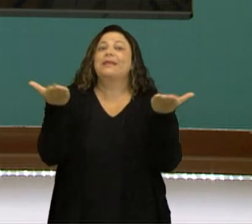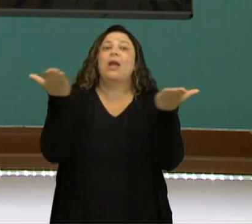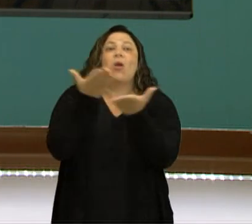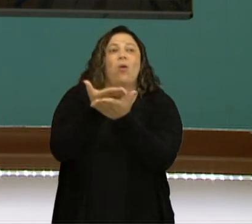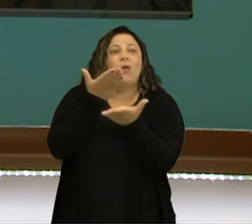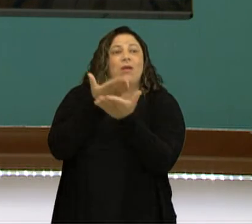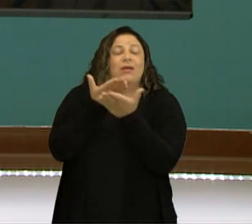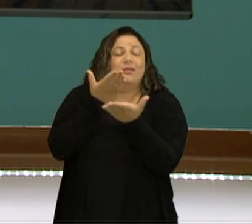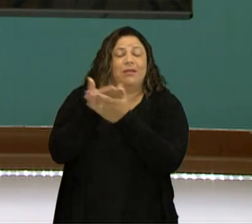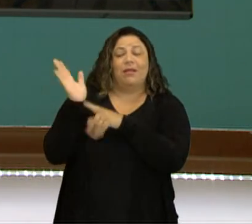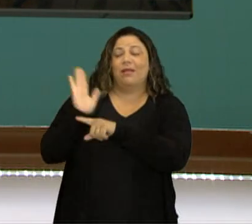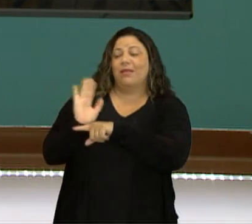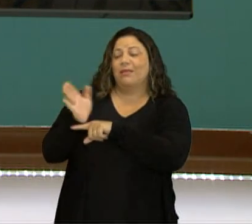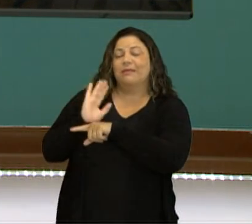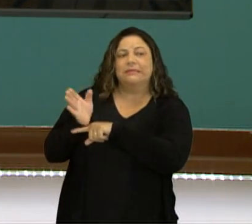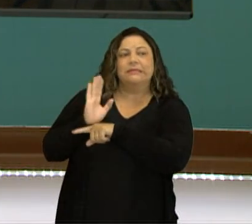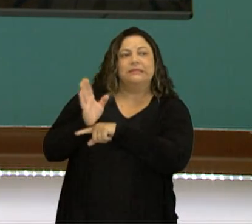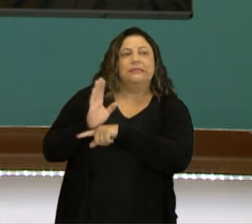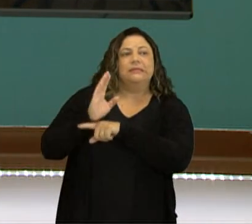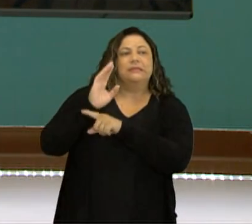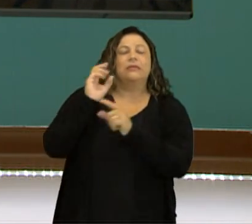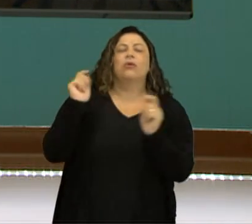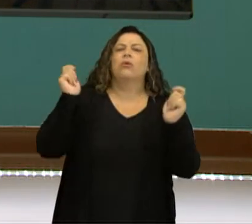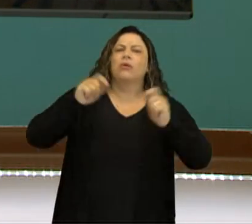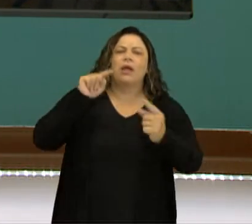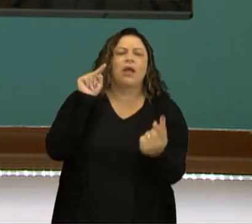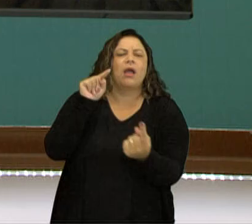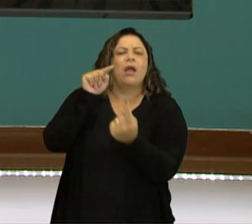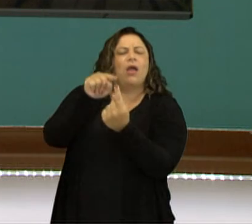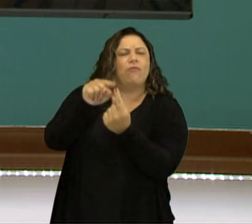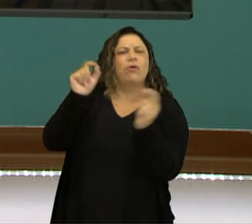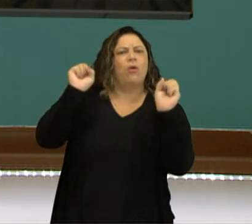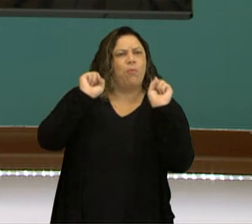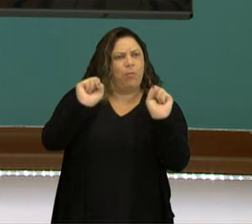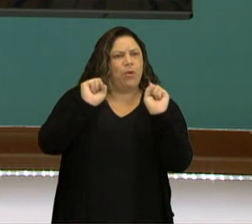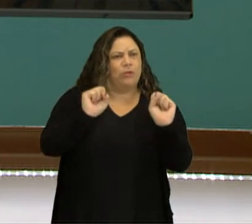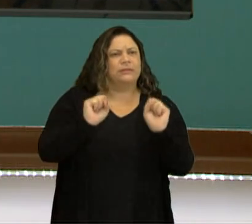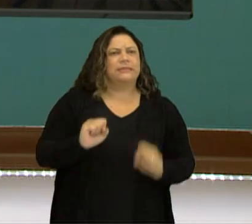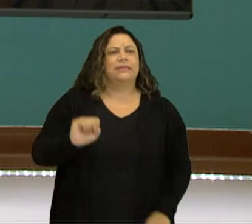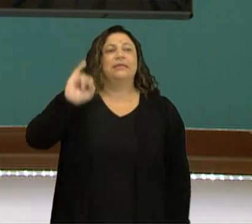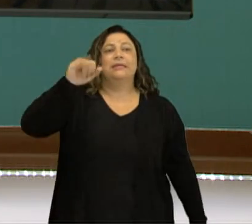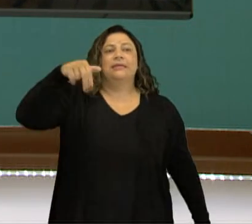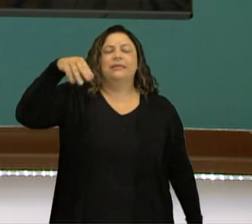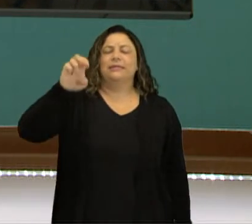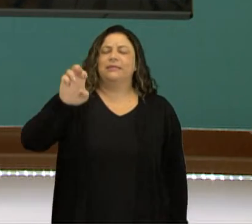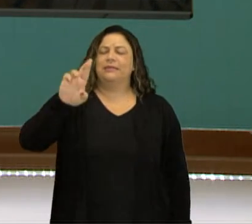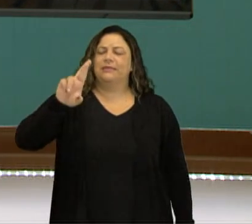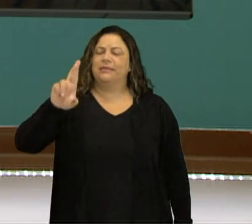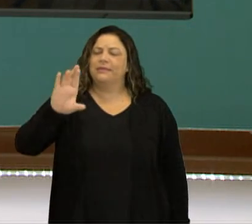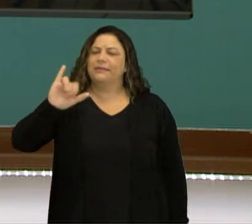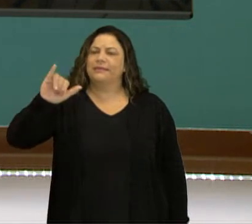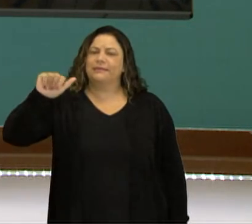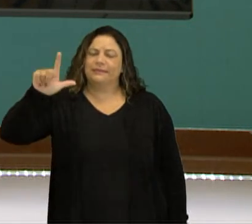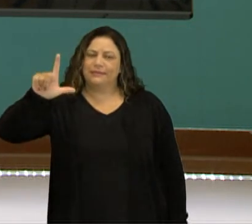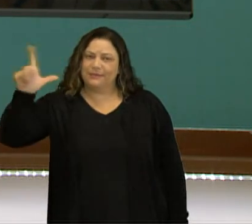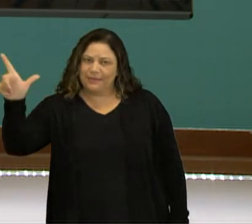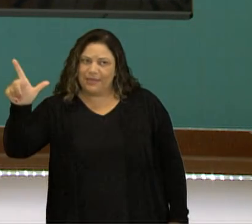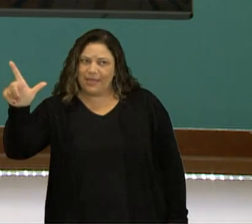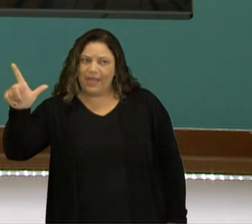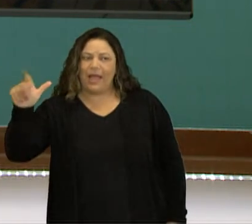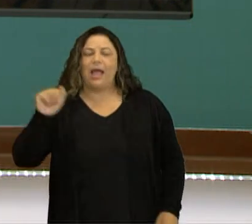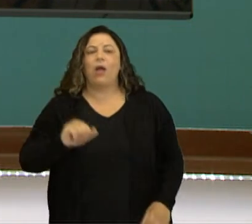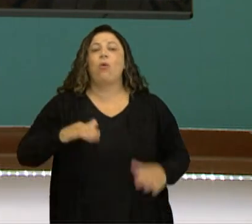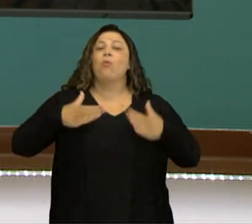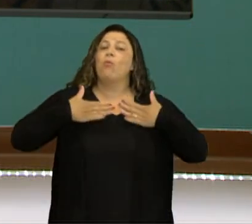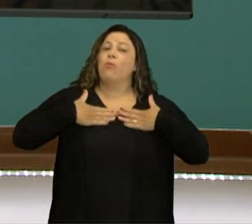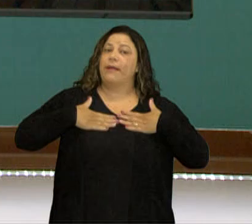que os referenciais podem ser inerciais ou não inerciais, ou seja, inercial quando tem em relação àquele referencial